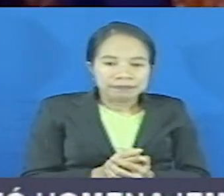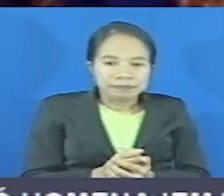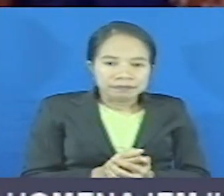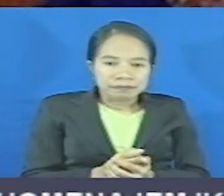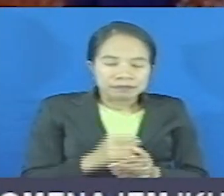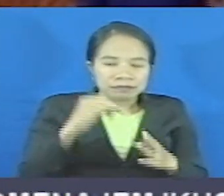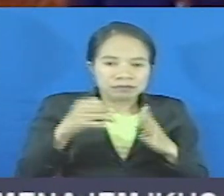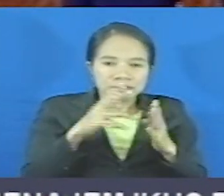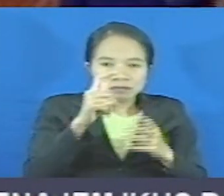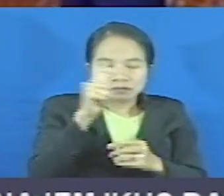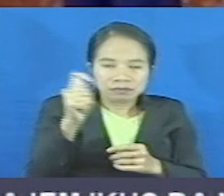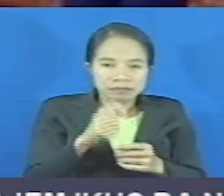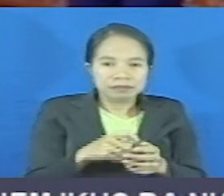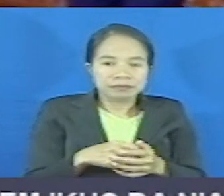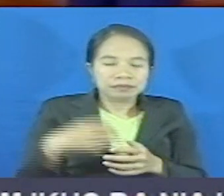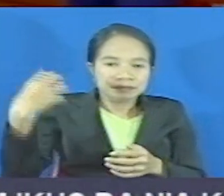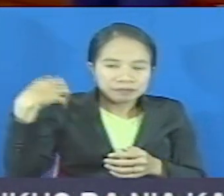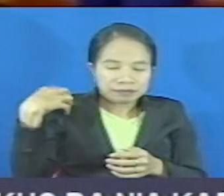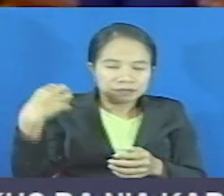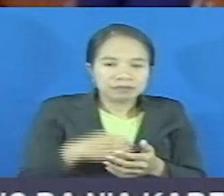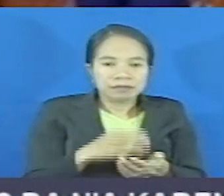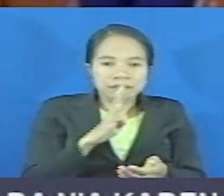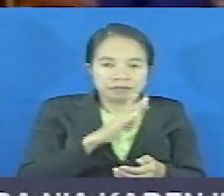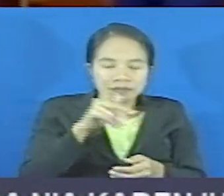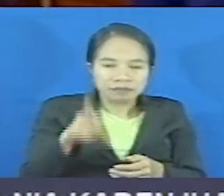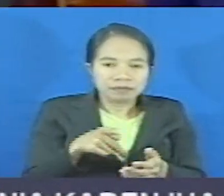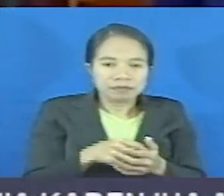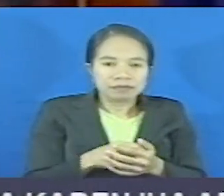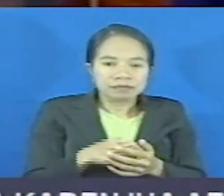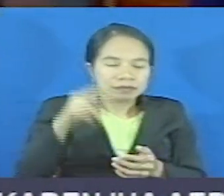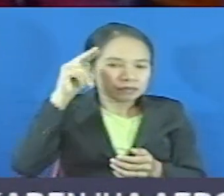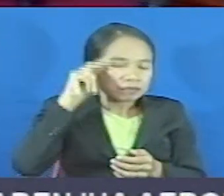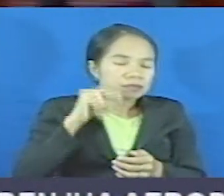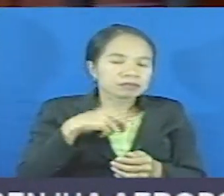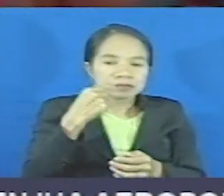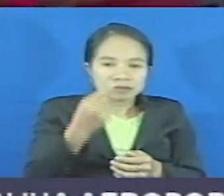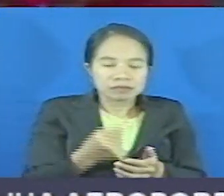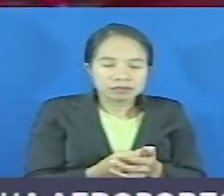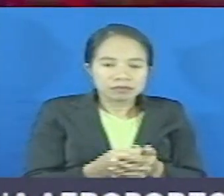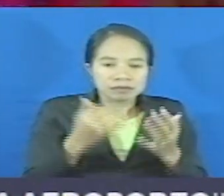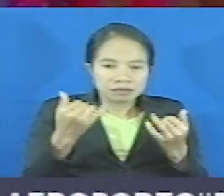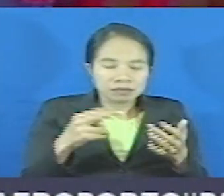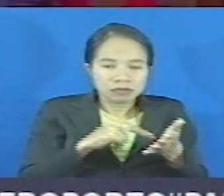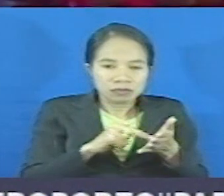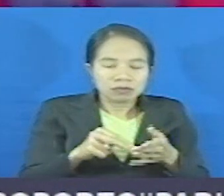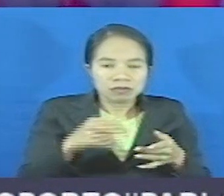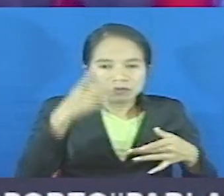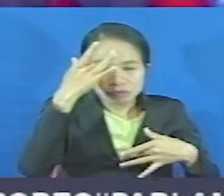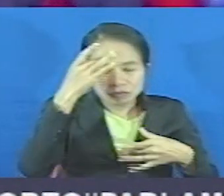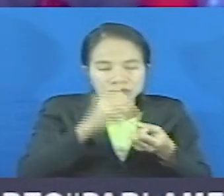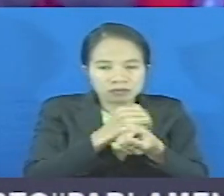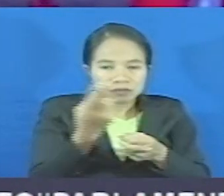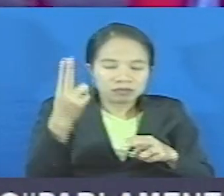Ba jornalista sira terça-feira ne ia palácio presidente da República, ex-presidente da República José Ramos Horta Hactuir, da dá um número positivo